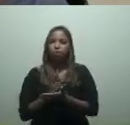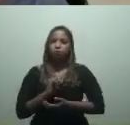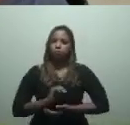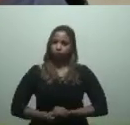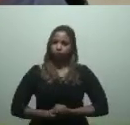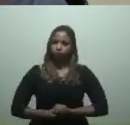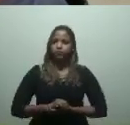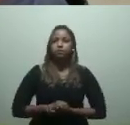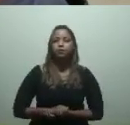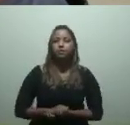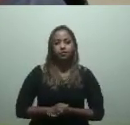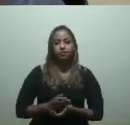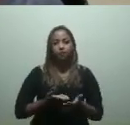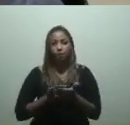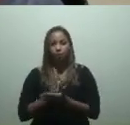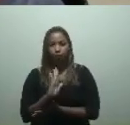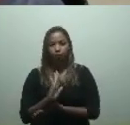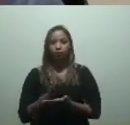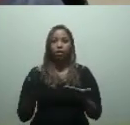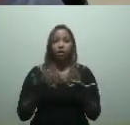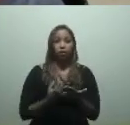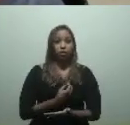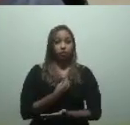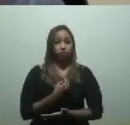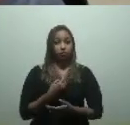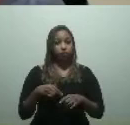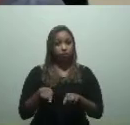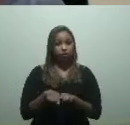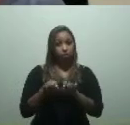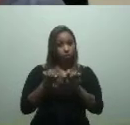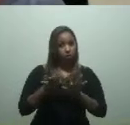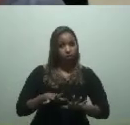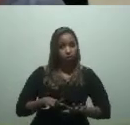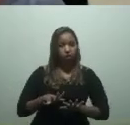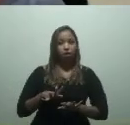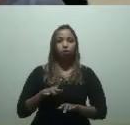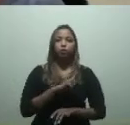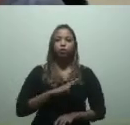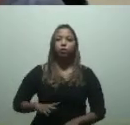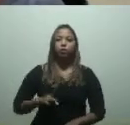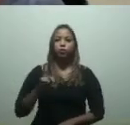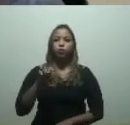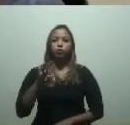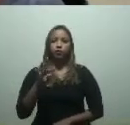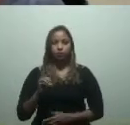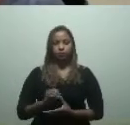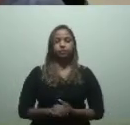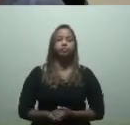Aprovado. Registrar também em plenário a presença do vereador Gustavo. Projeto de lei